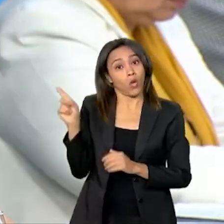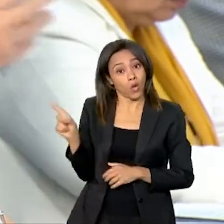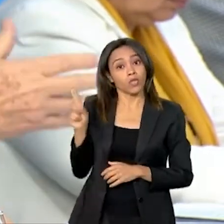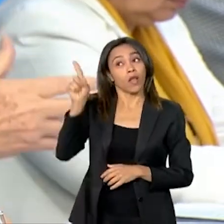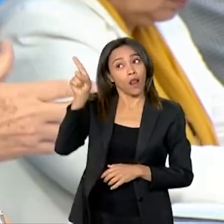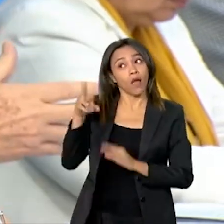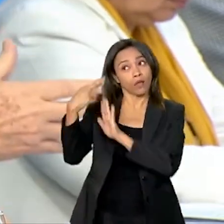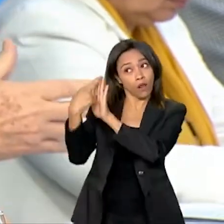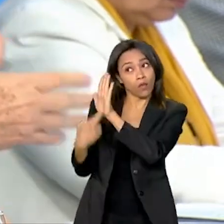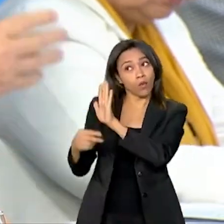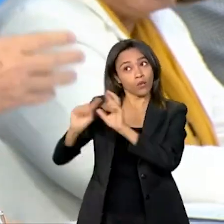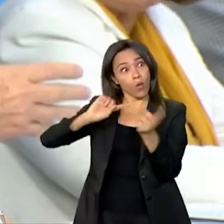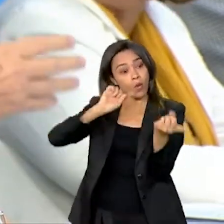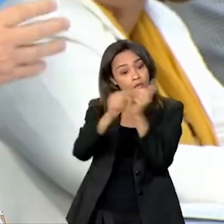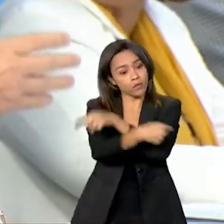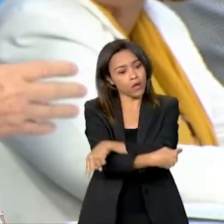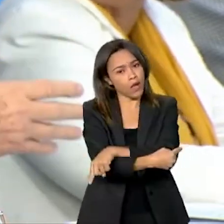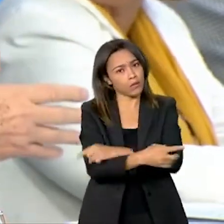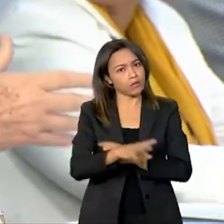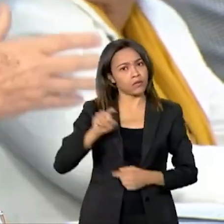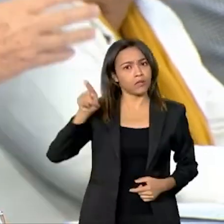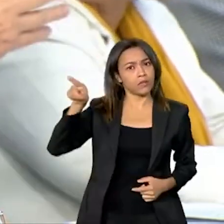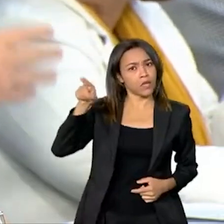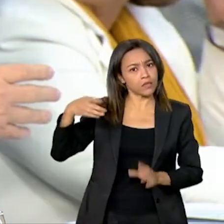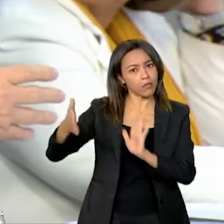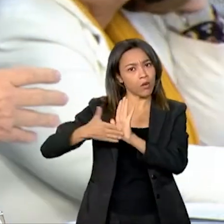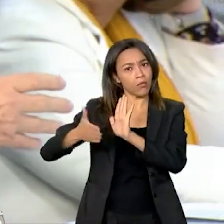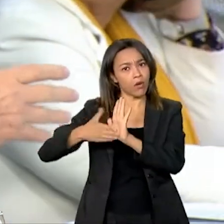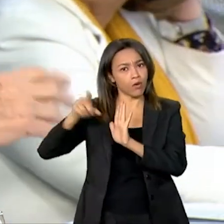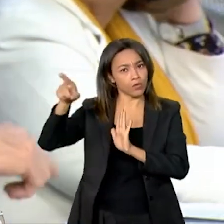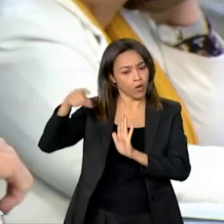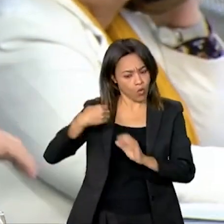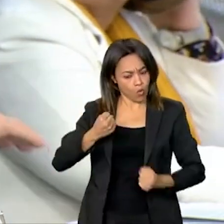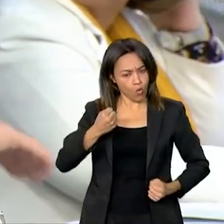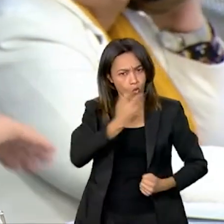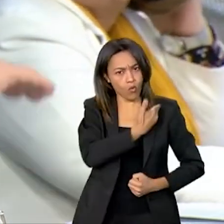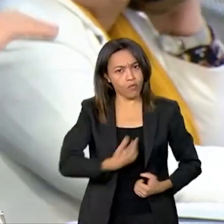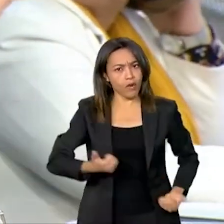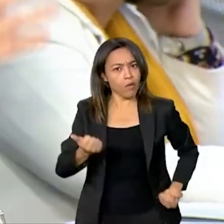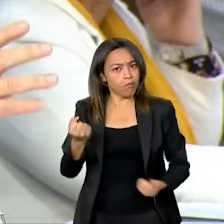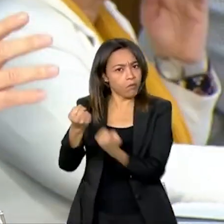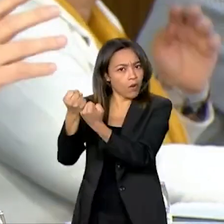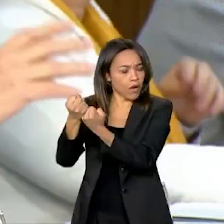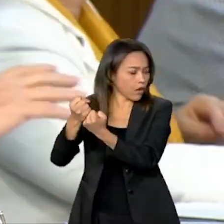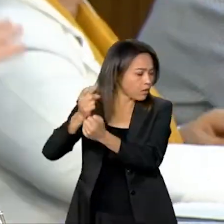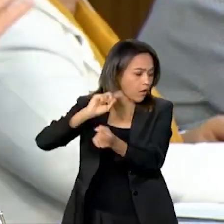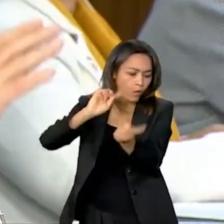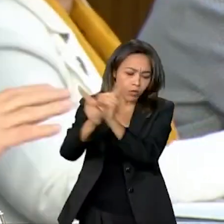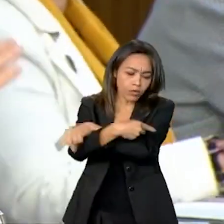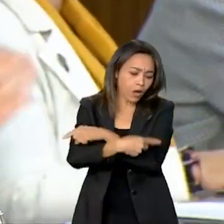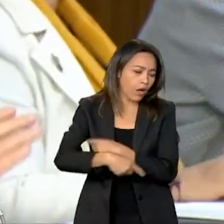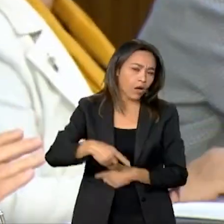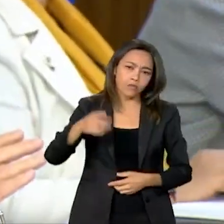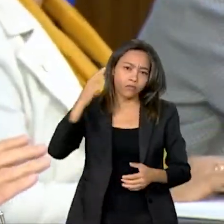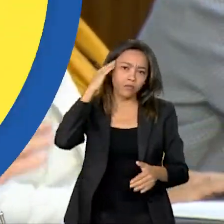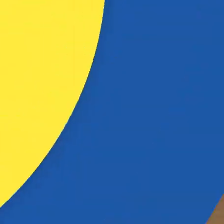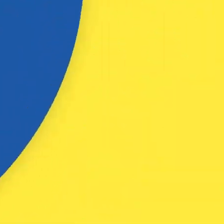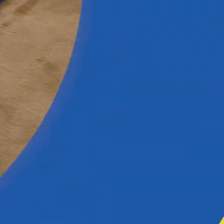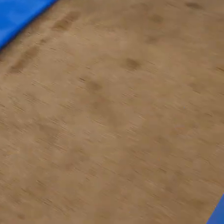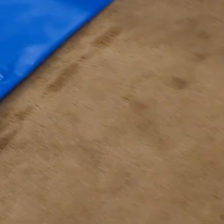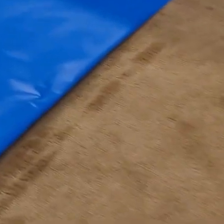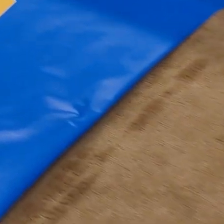Senado vai ao contrário. Se essa proposta for a que o governo vai apoiar, ela é totalmente o contrário, não vai prosperar em momento